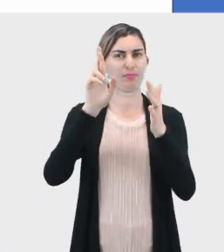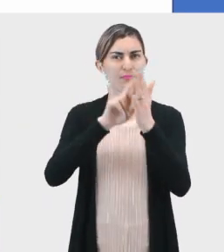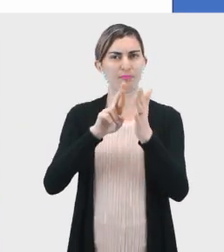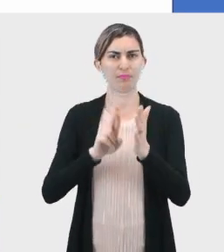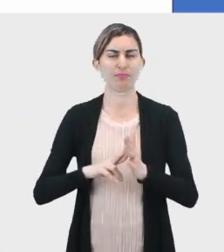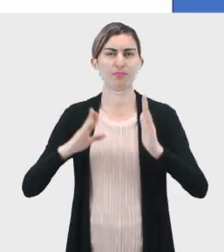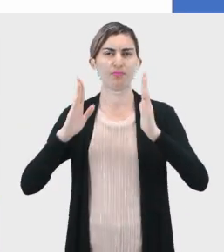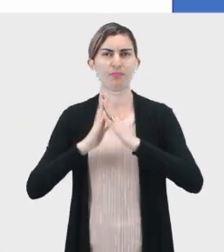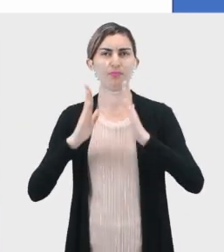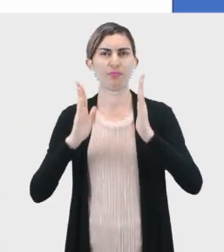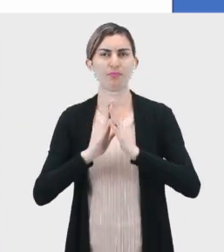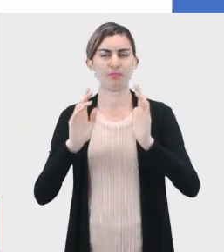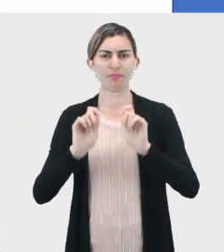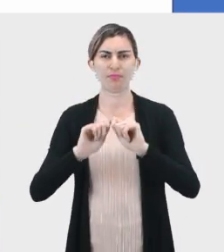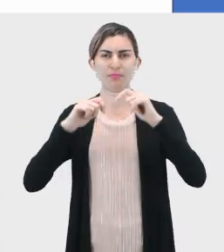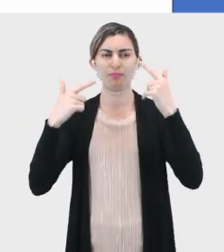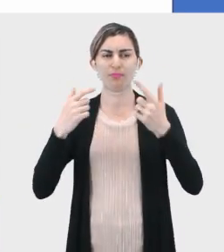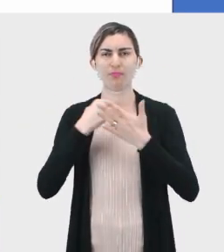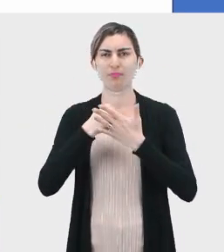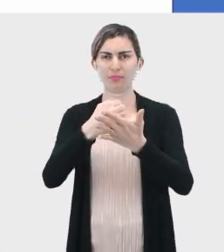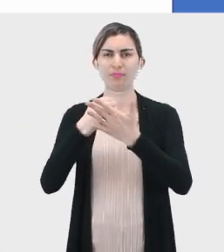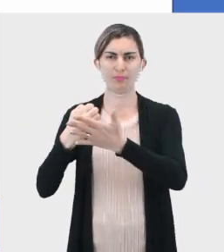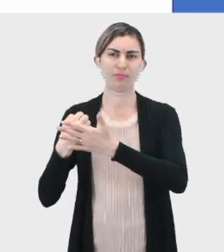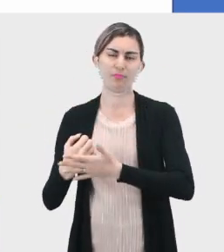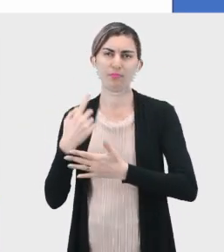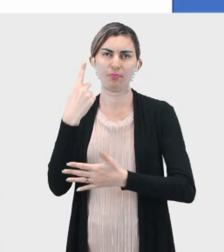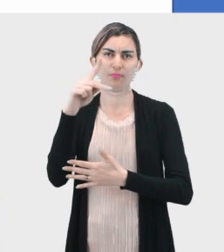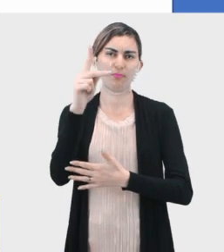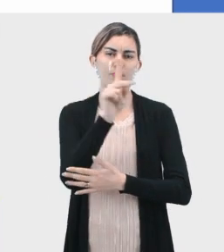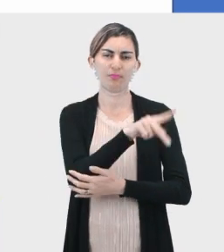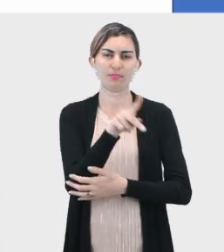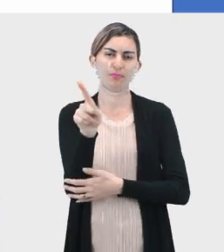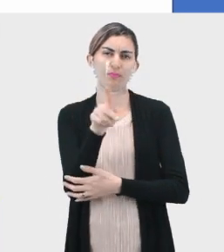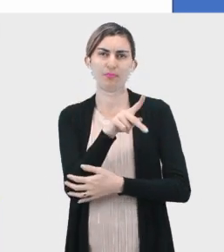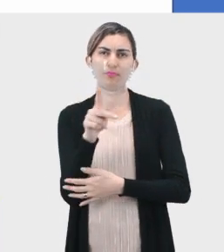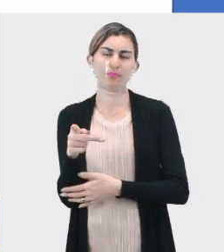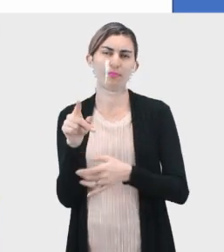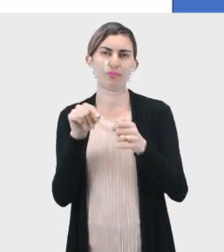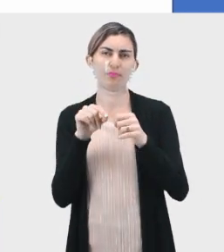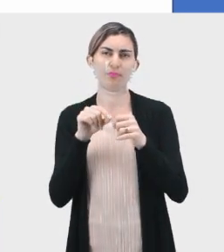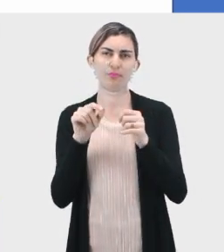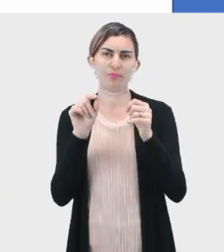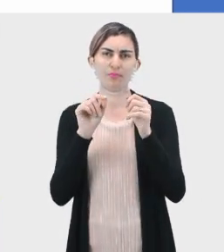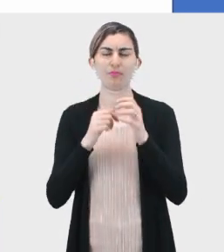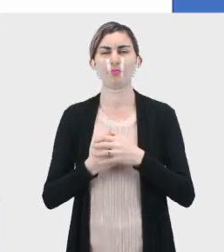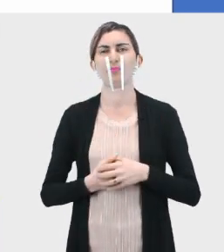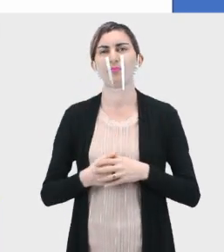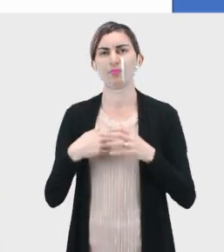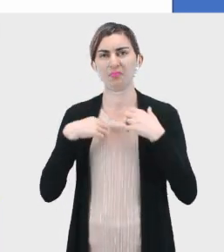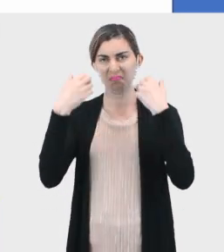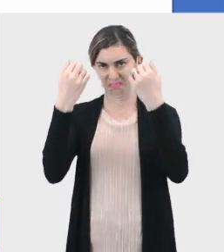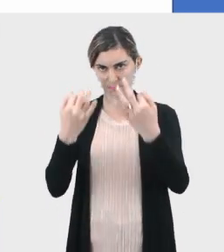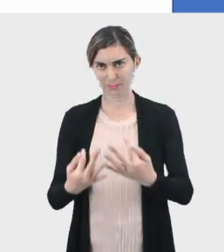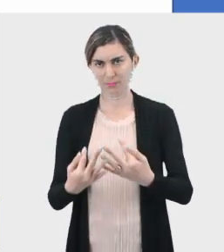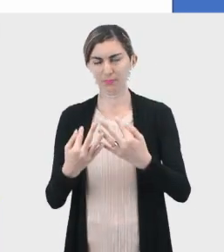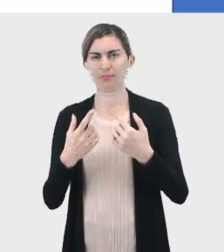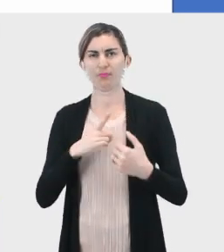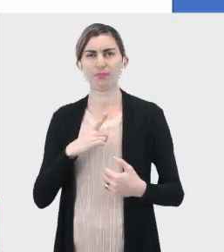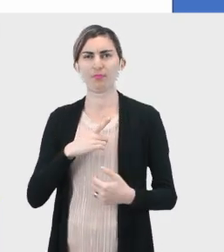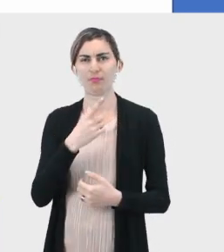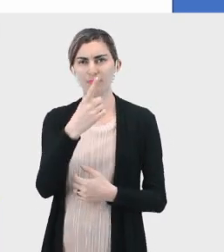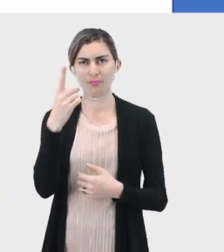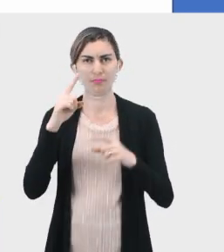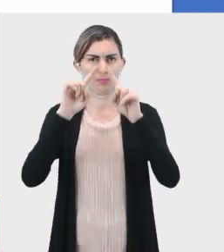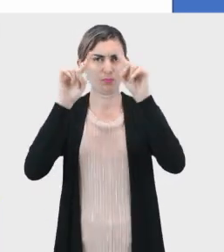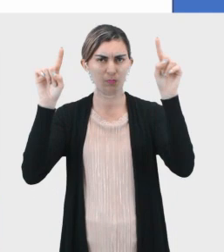fazer em casa e, claro, pedir ajuda do seu professor para executar. Vou explicar. Então, a gente tem aí, ó,